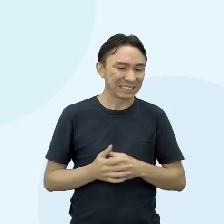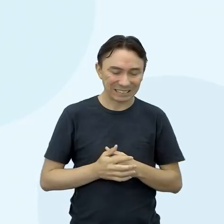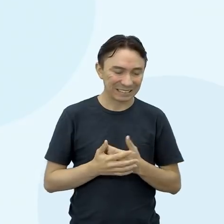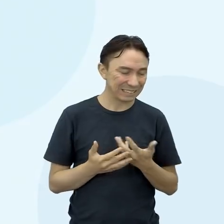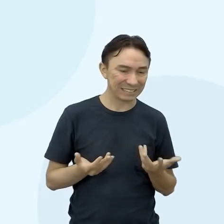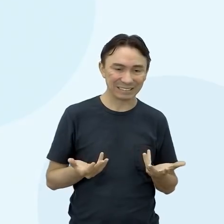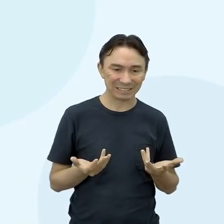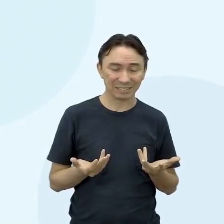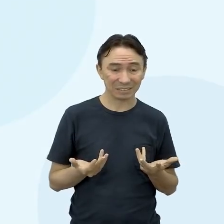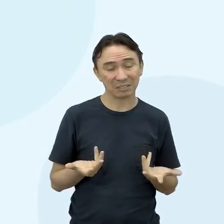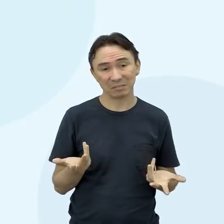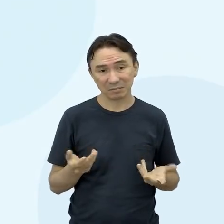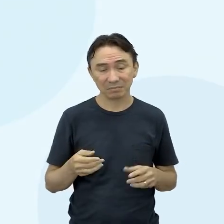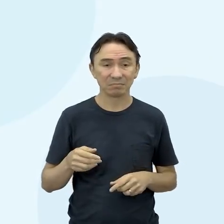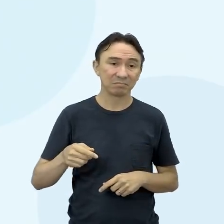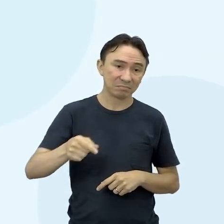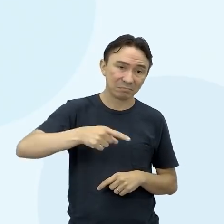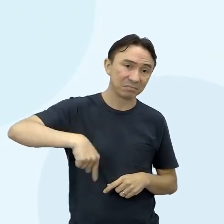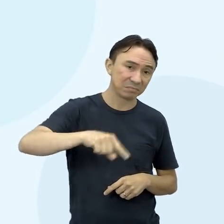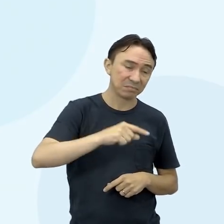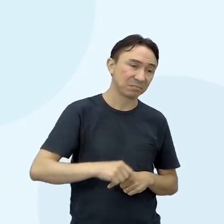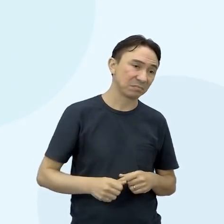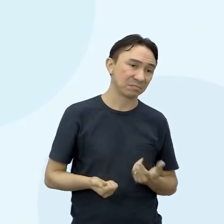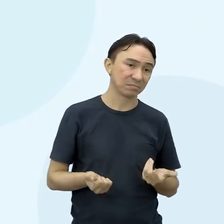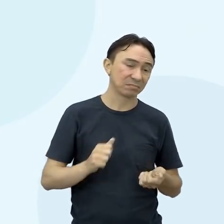grupos. Então, a gente vai fazer